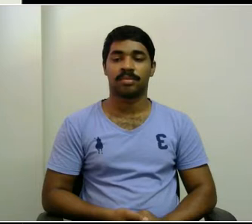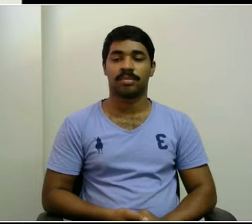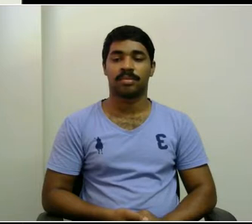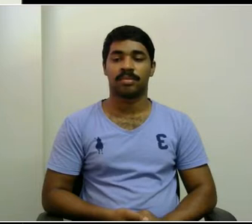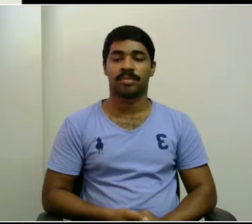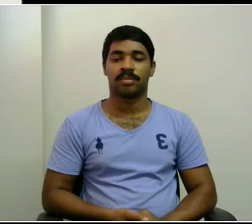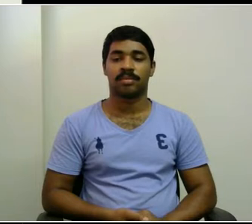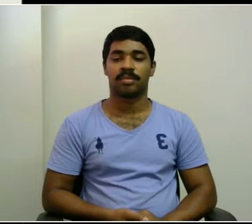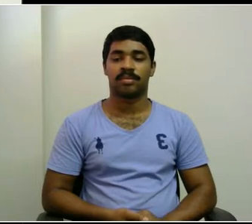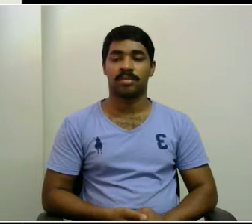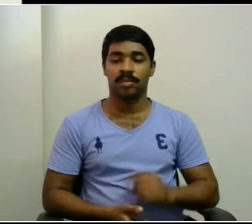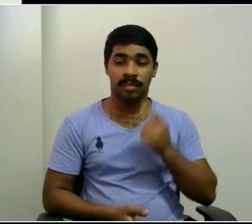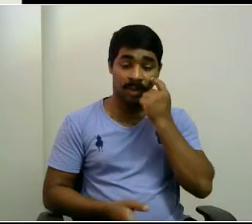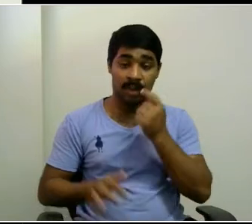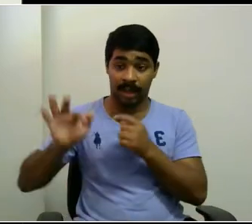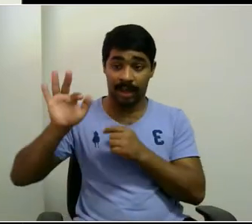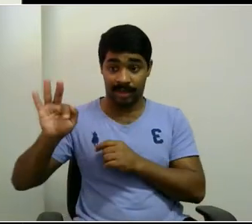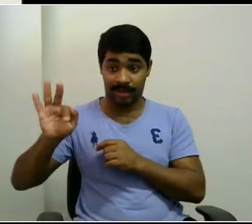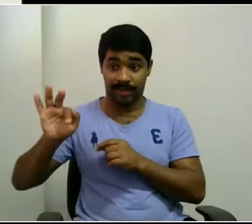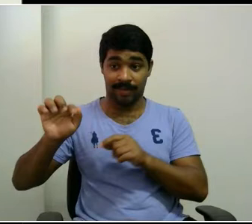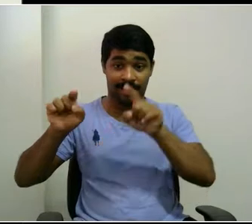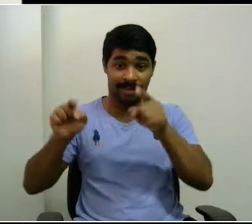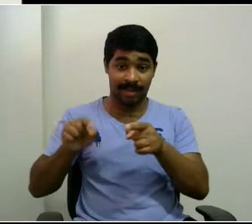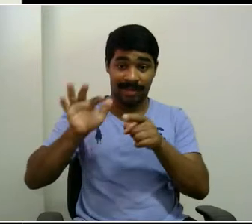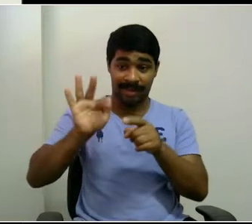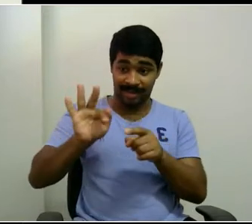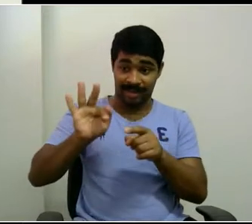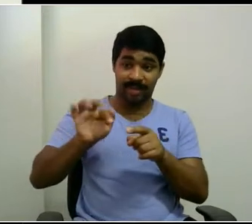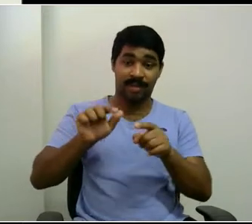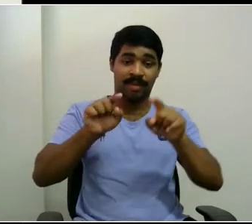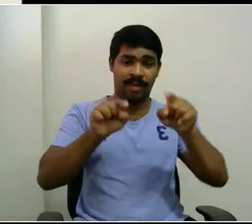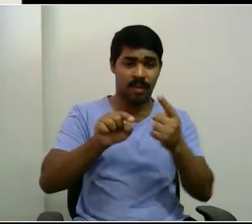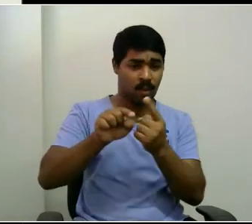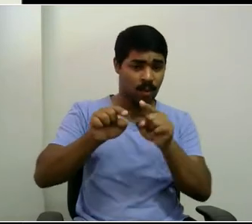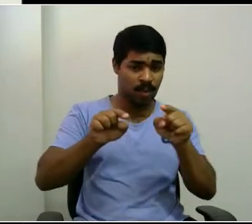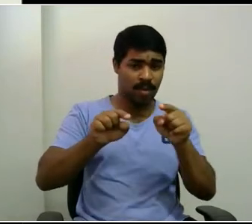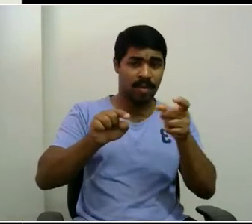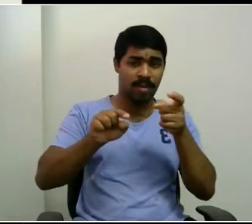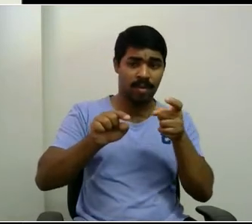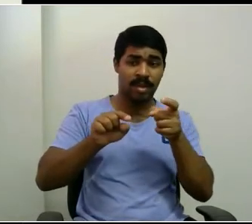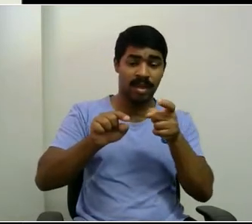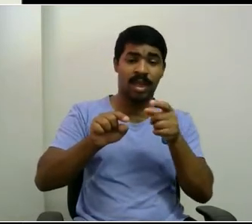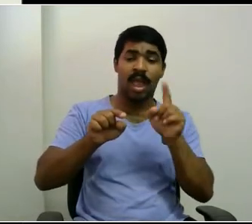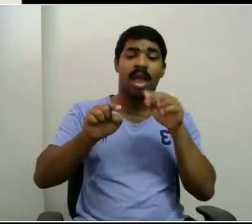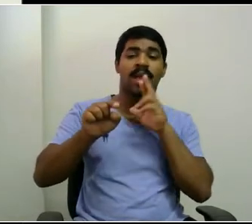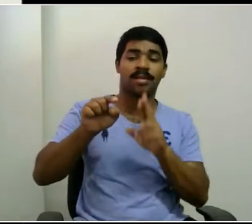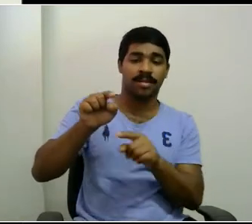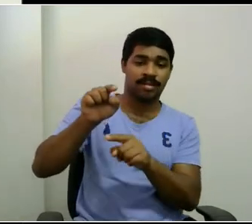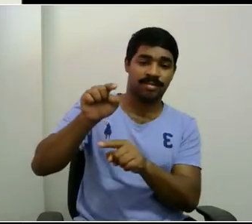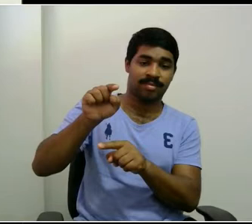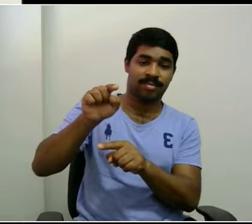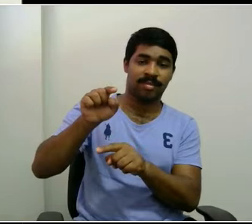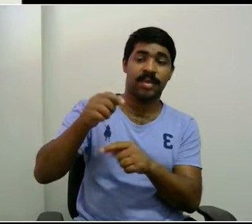de 1 menos x, ele vale 5 mais 9x. E eu quero que isso aqui, ó, seja